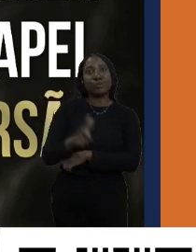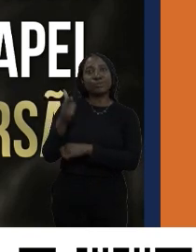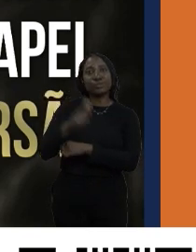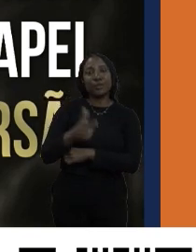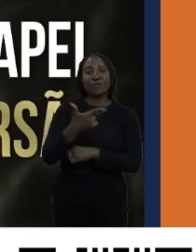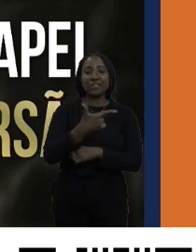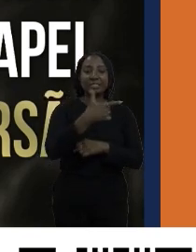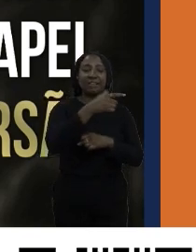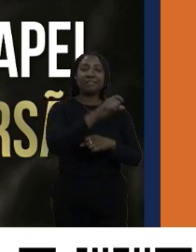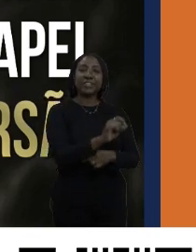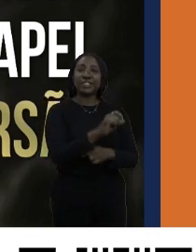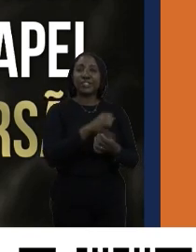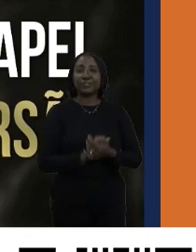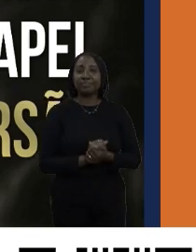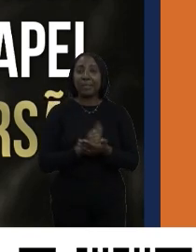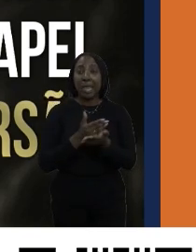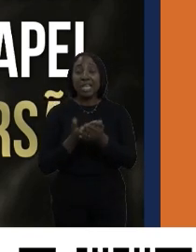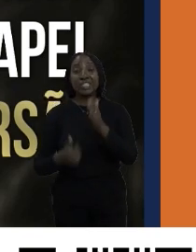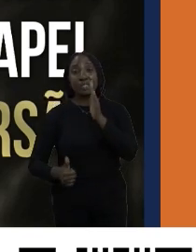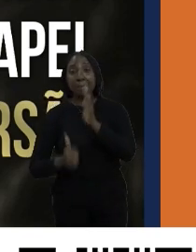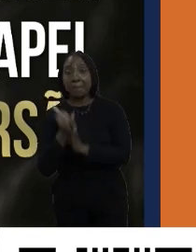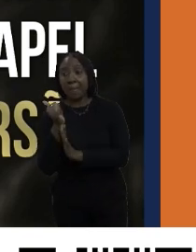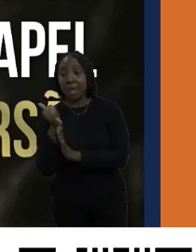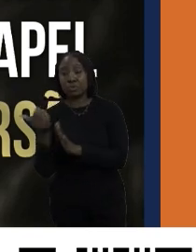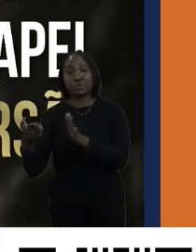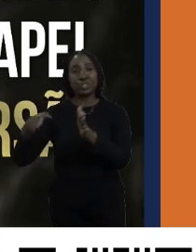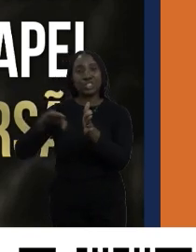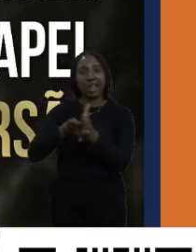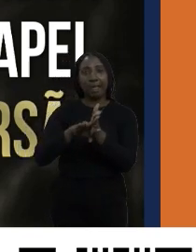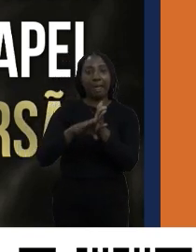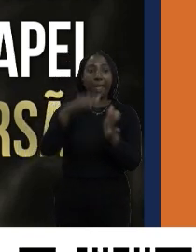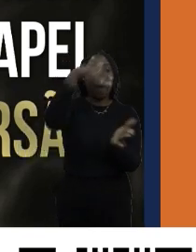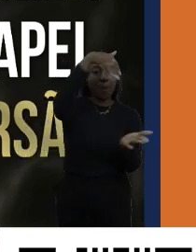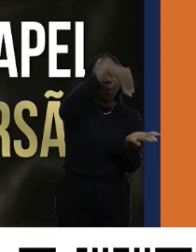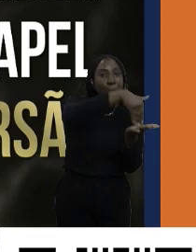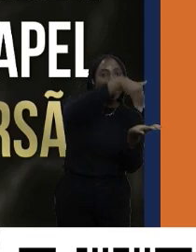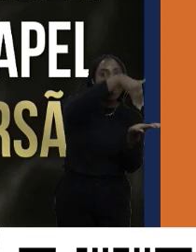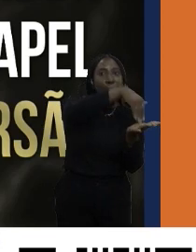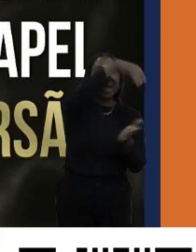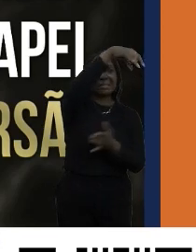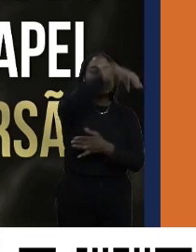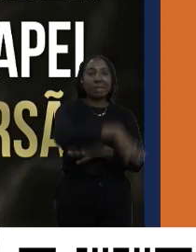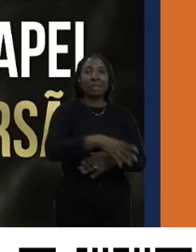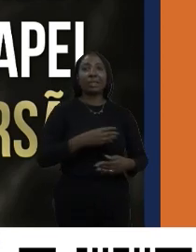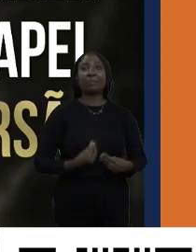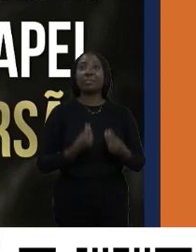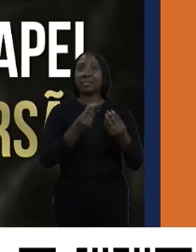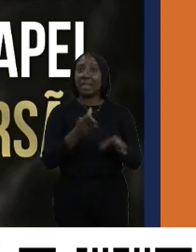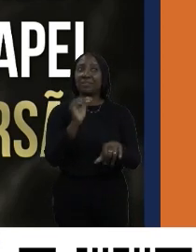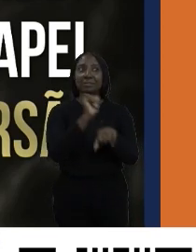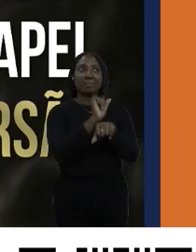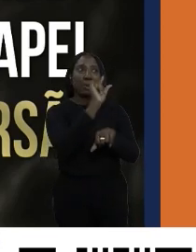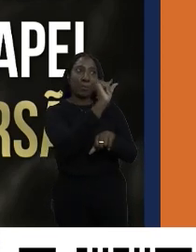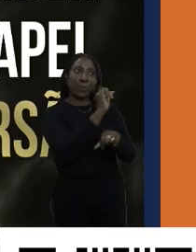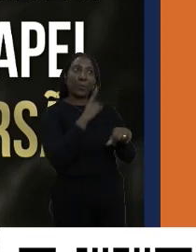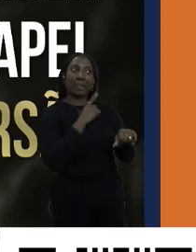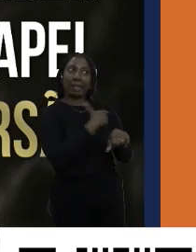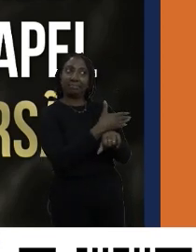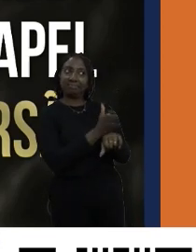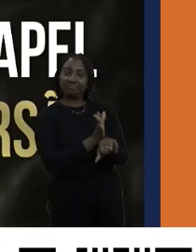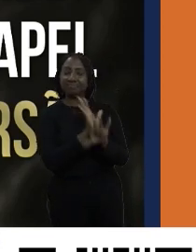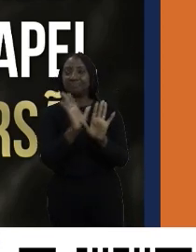último a sair. Mas não, a única coisa que eu dava era água, a única coisa que eu abanava os caras. Tá acabando, né? Já vou, peraí, só um pouquinho. E aí,